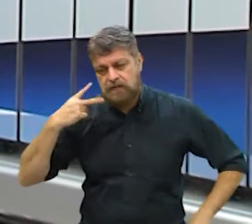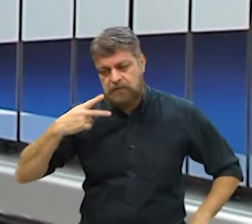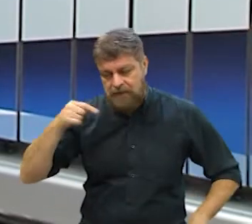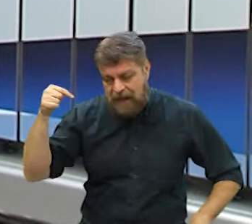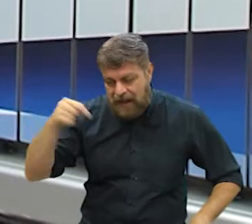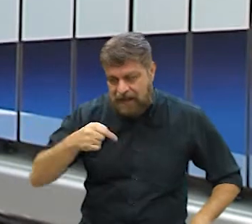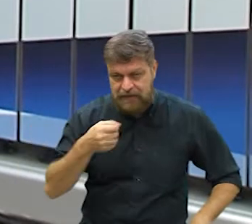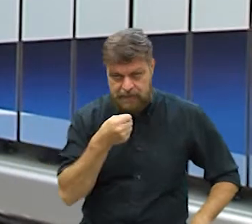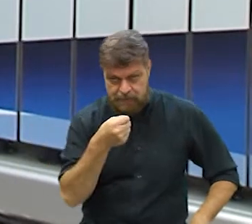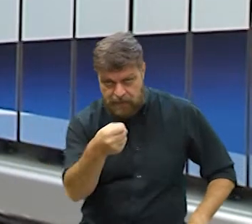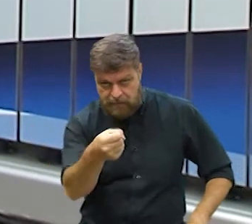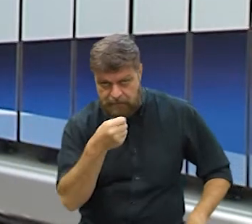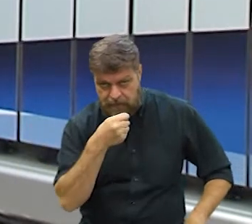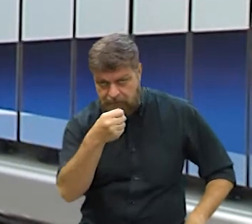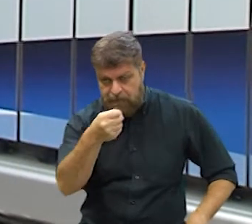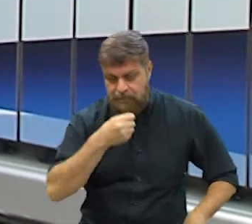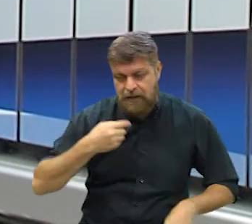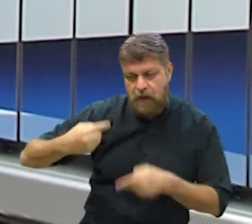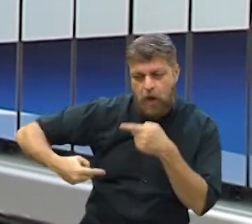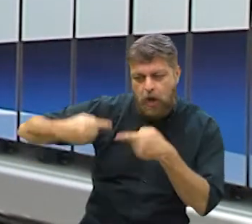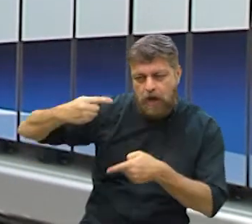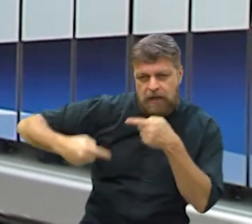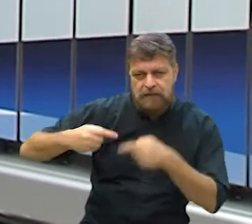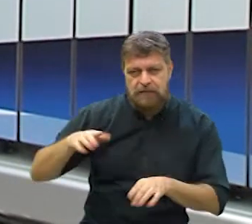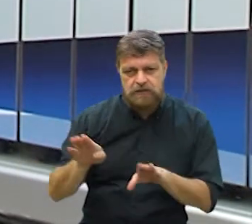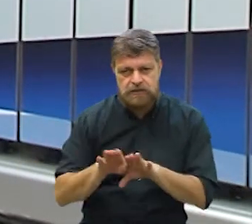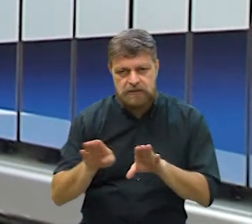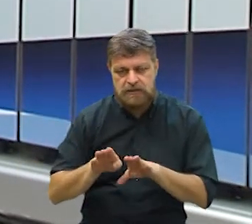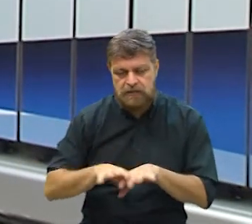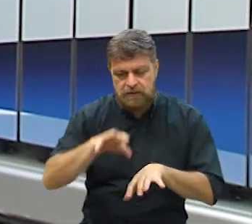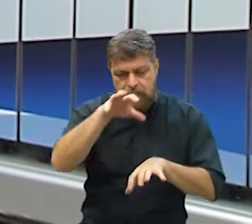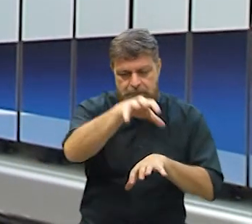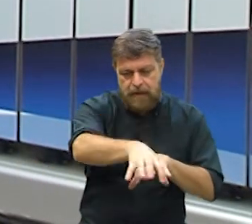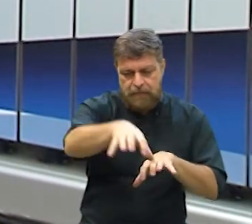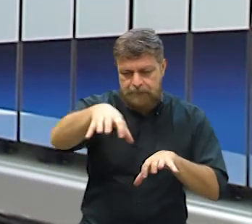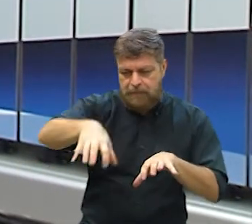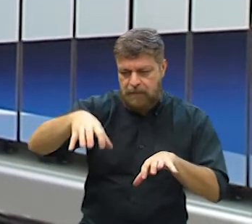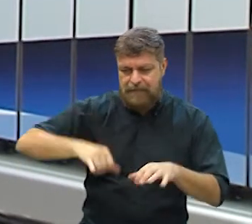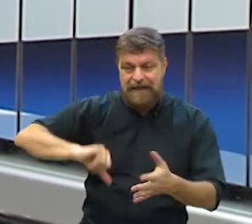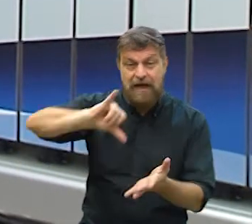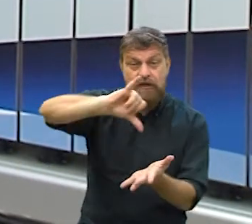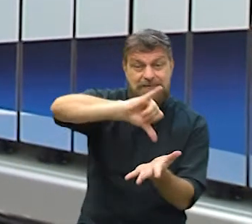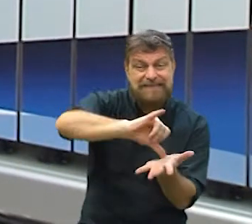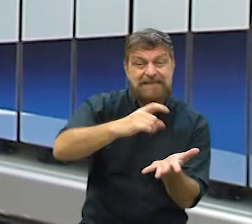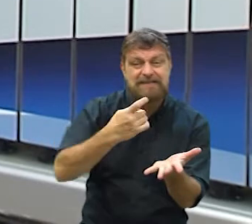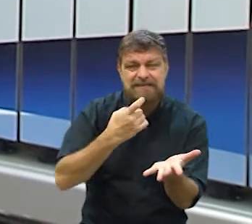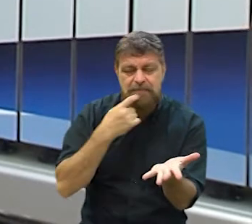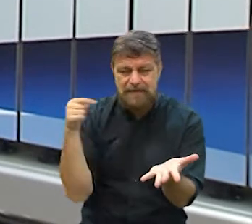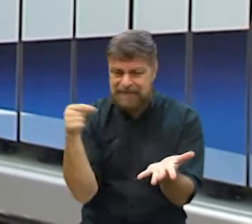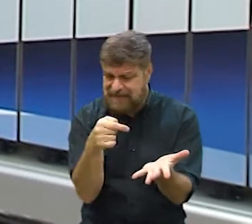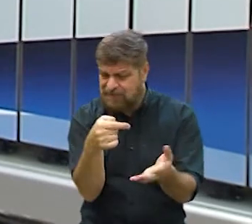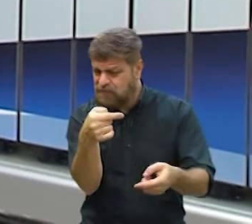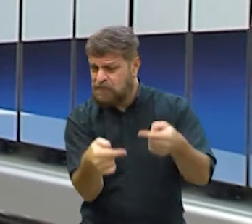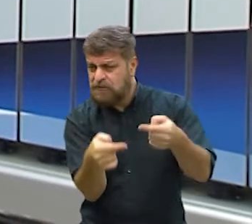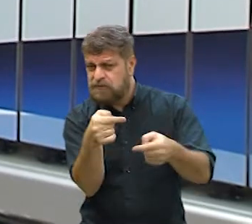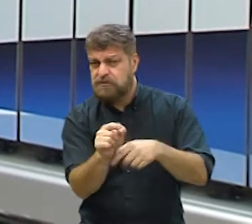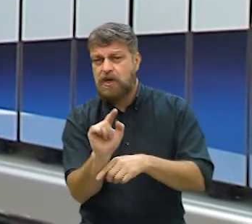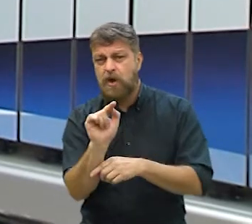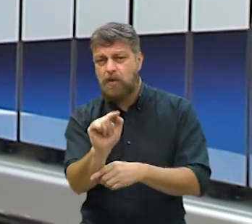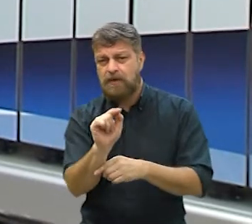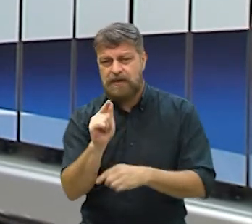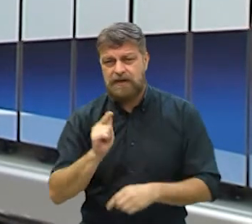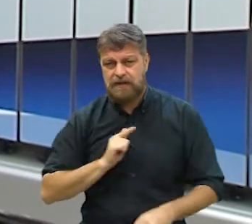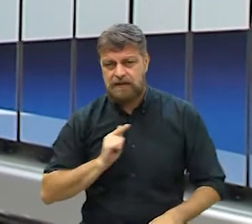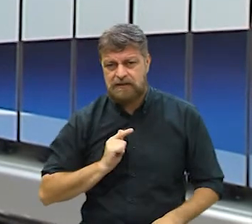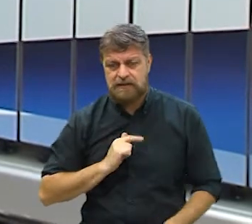até recentemente aqui no Questão de Ordem, um debate sobre a reurbanização, na época foi do centro da cidade, foi muito